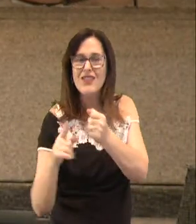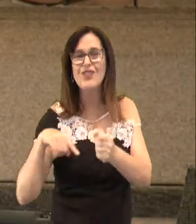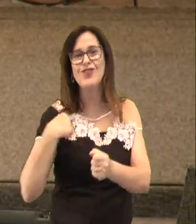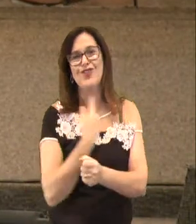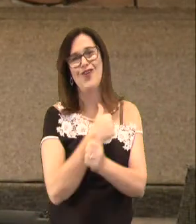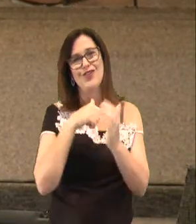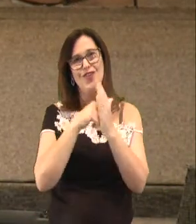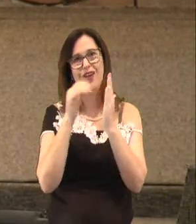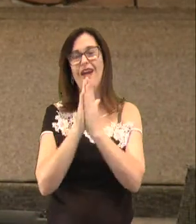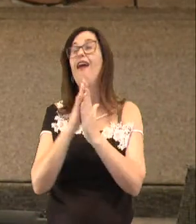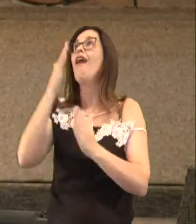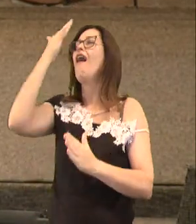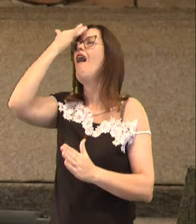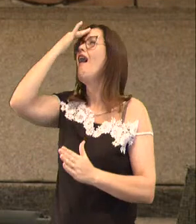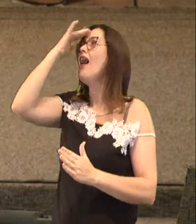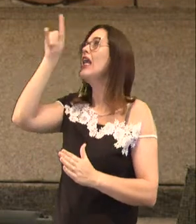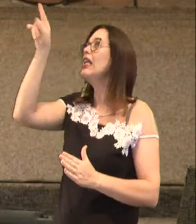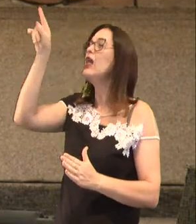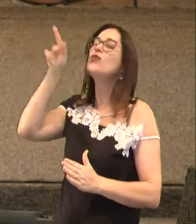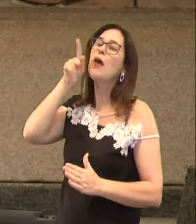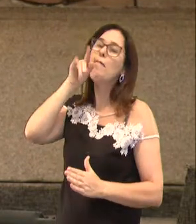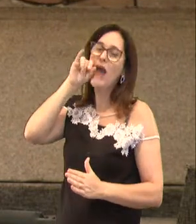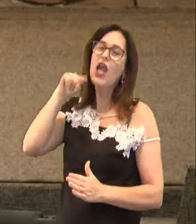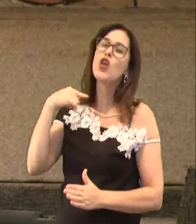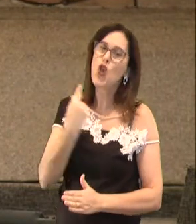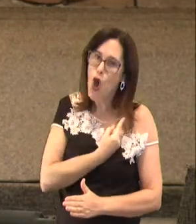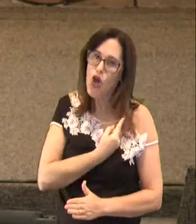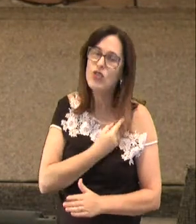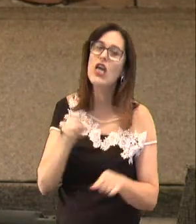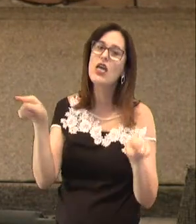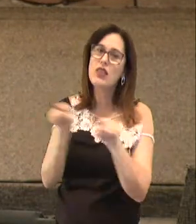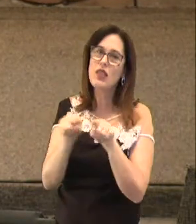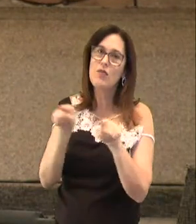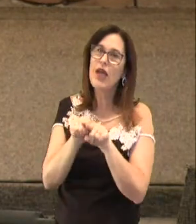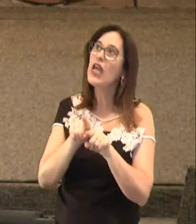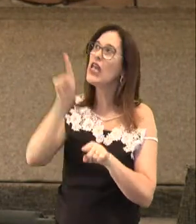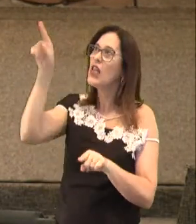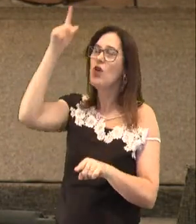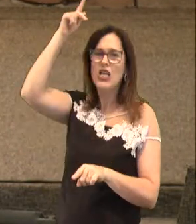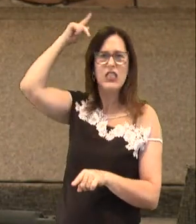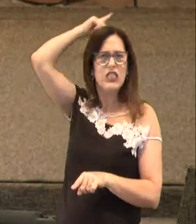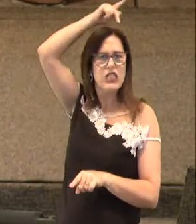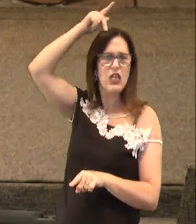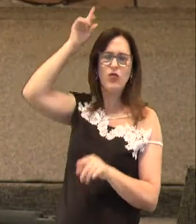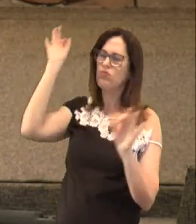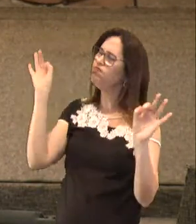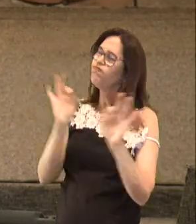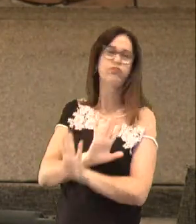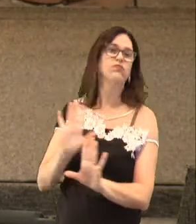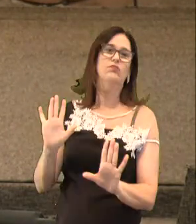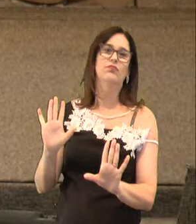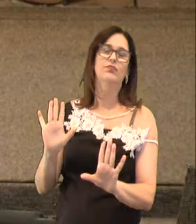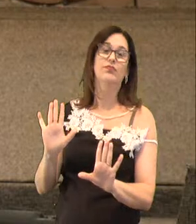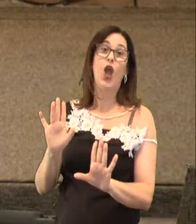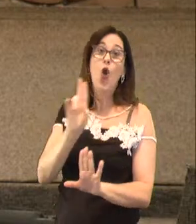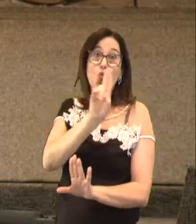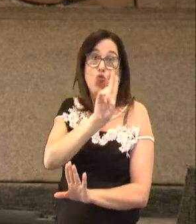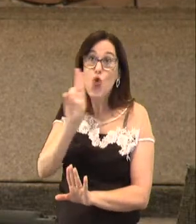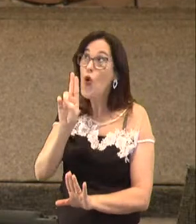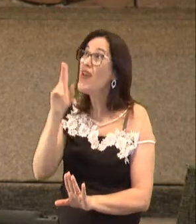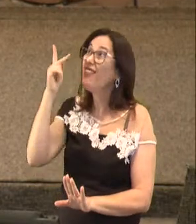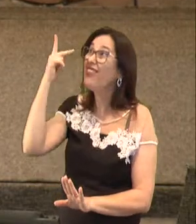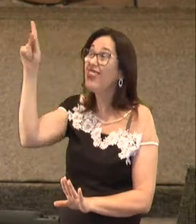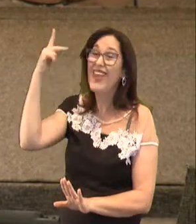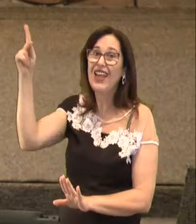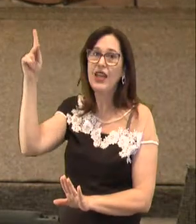oração. Reconhecer a paternidade e reconhecer a santidade de Deus. O nome